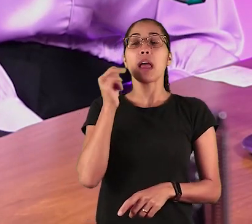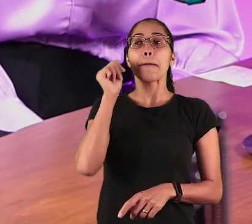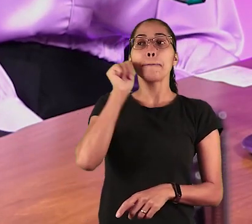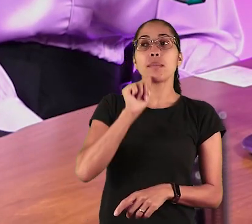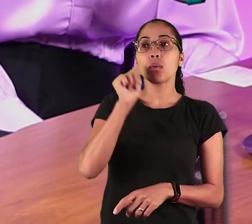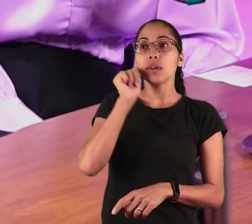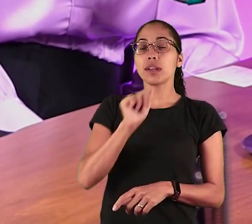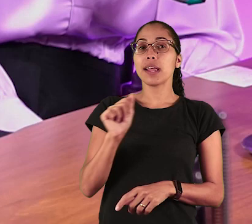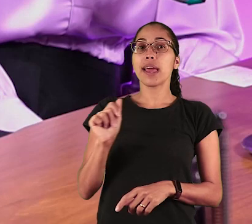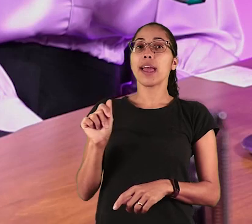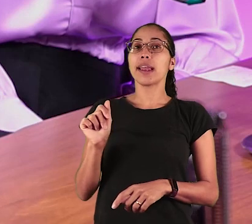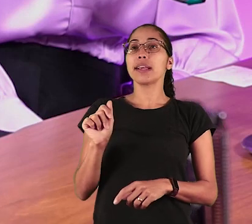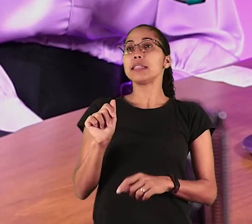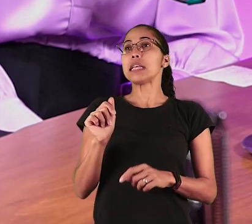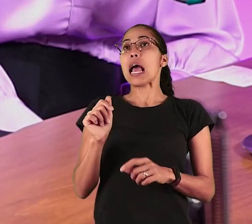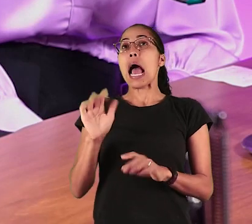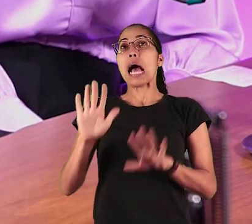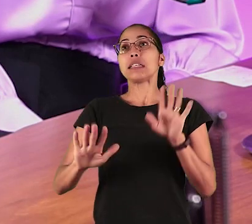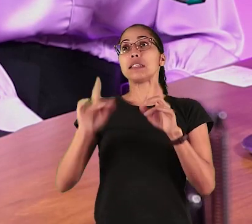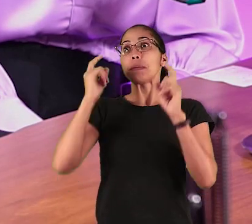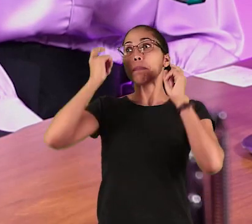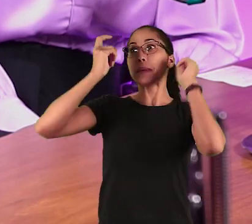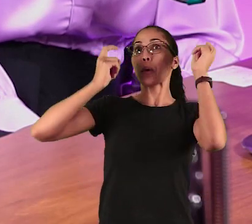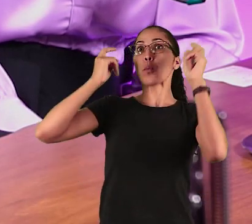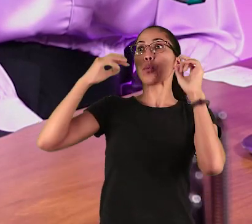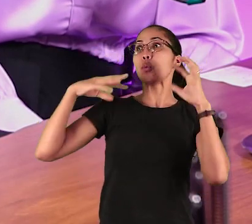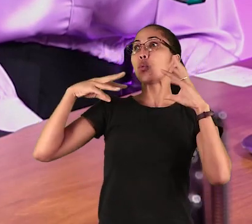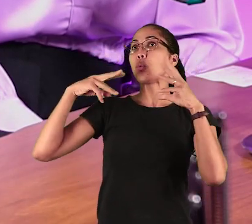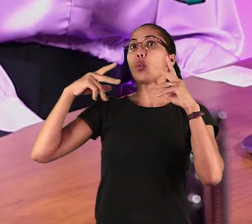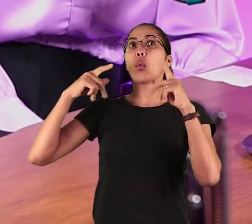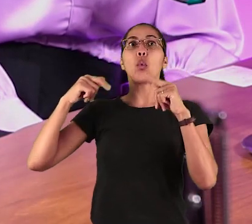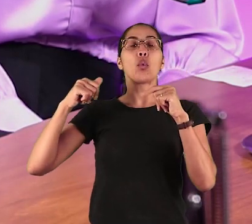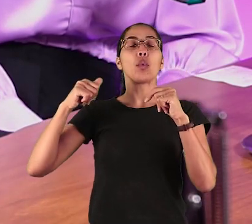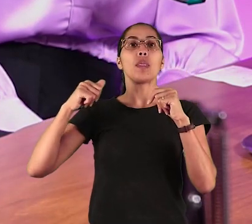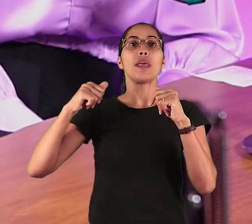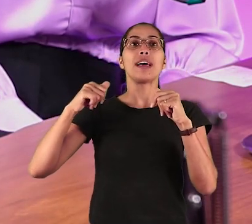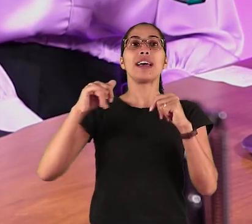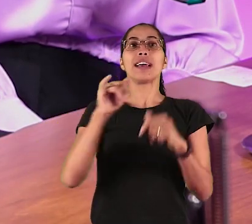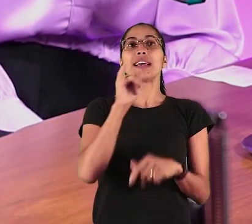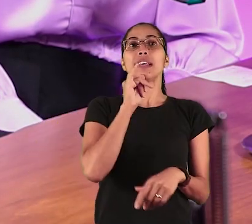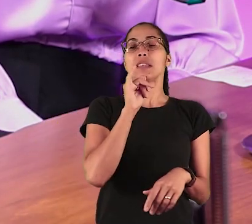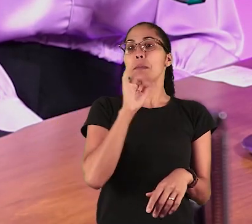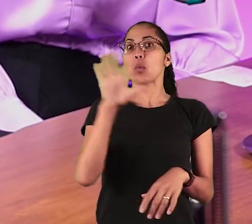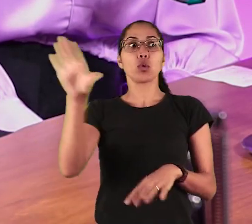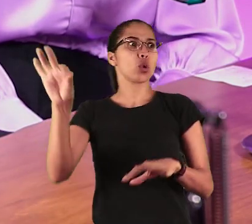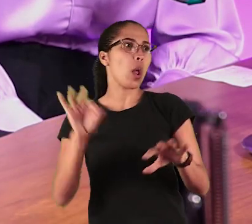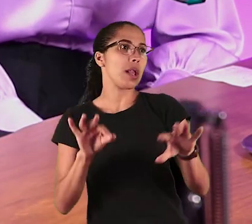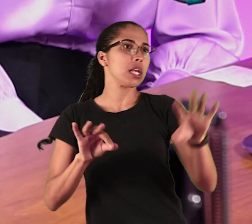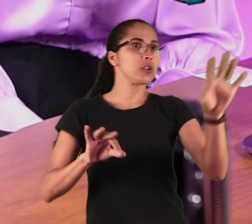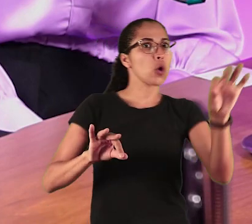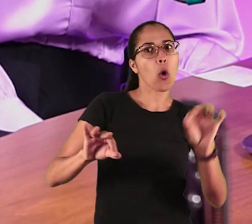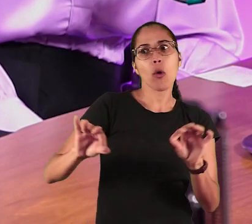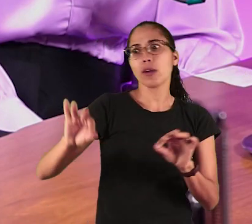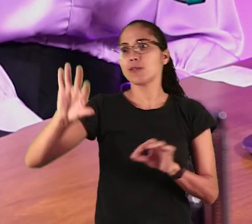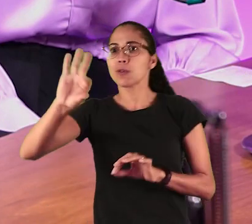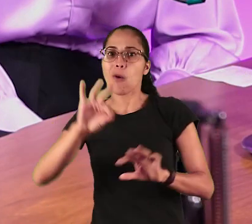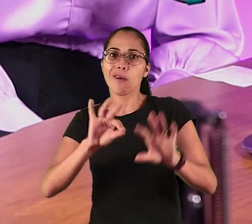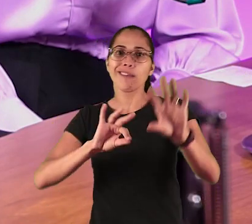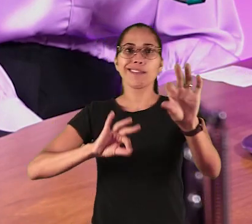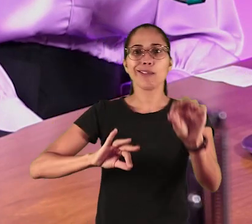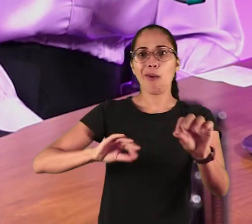que as mulheres Elas têm muito isso de se preocupar com o todo com a vida elas não simplesmente tomam essas decisões